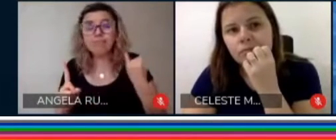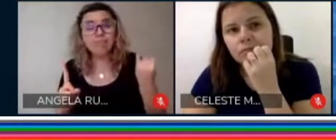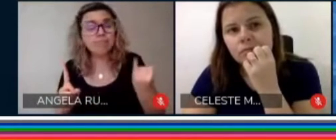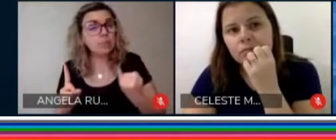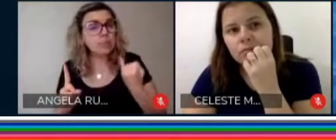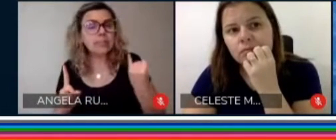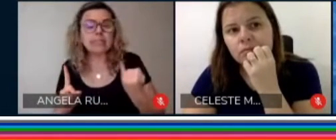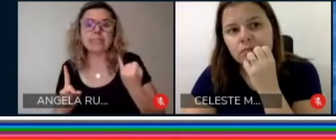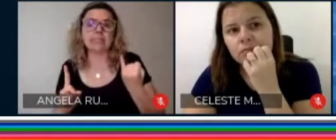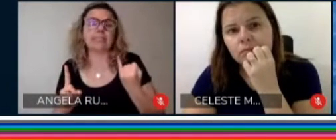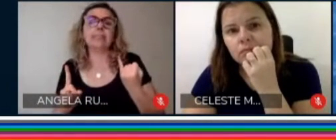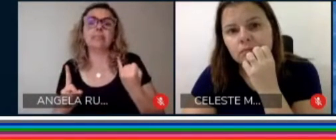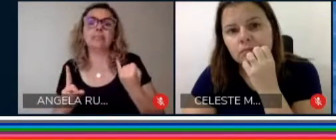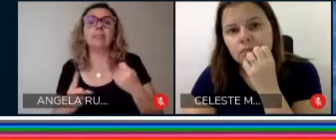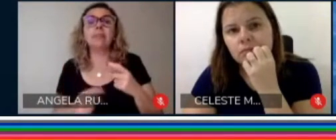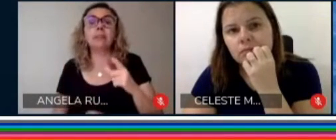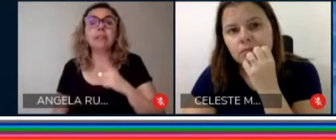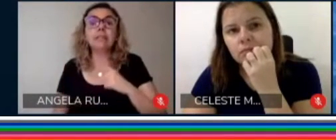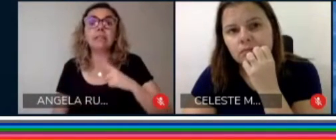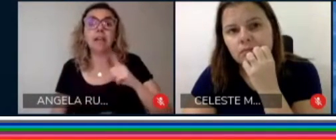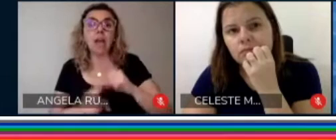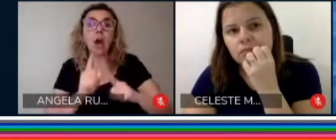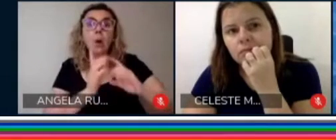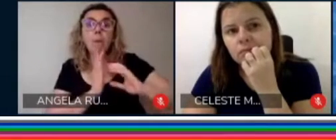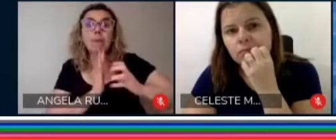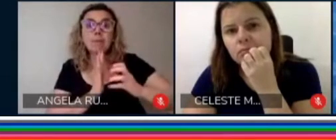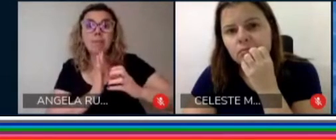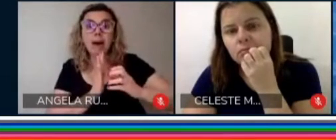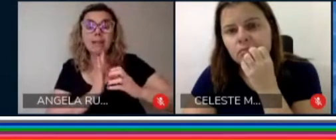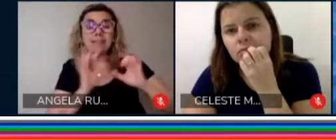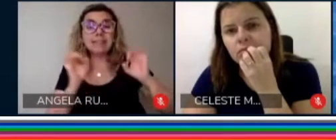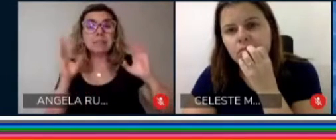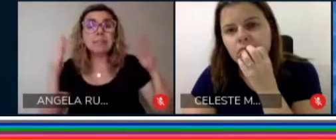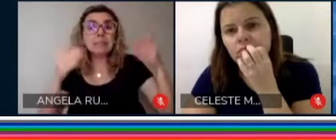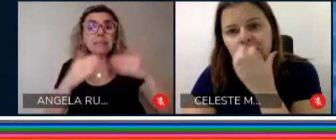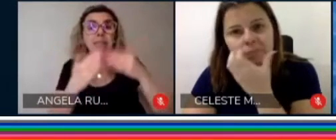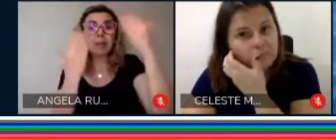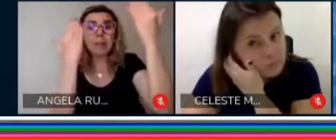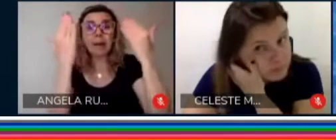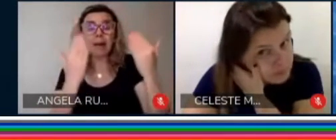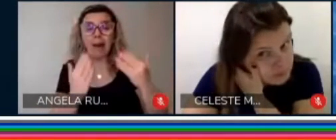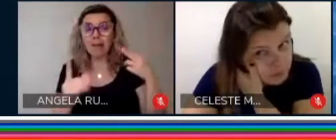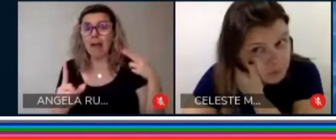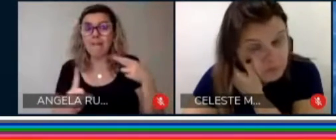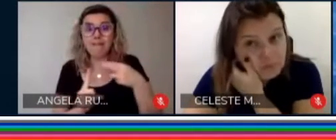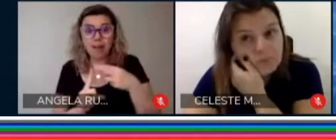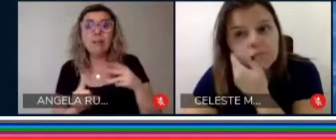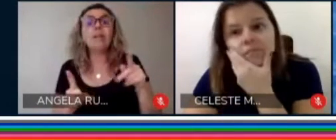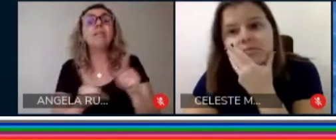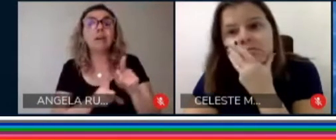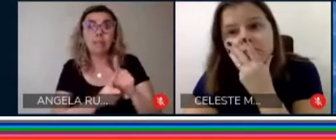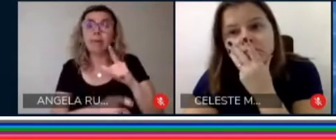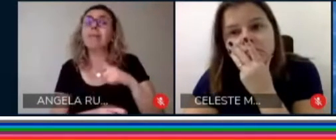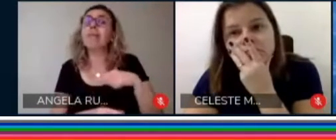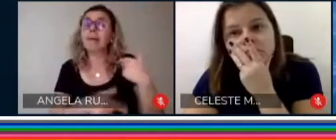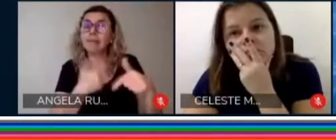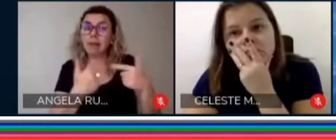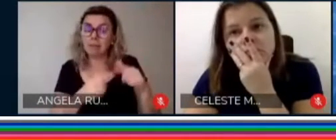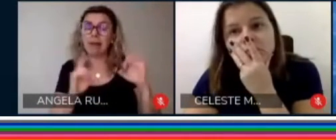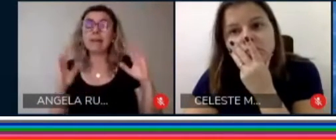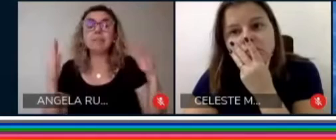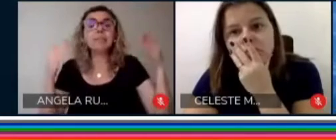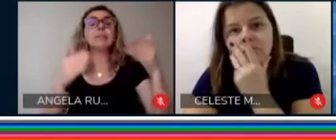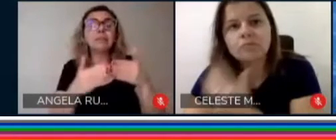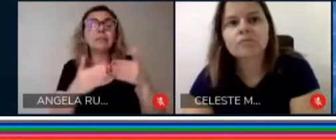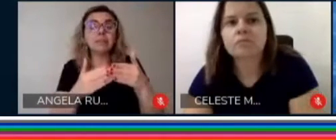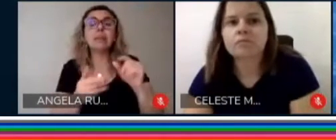importantes que existem bases de dados específicas para fazer a análise disso e existem trabalhos acadêmicos para fazer a análise